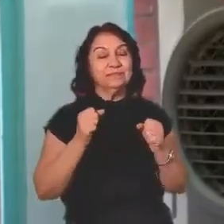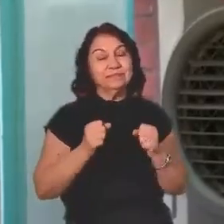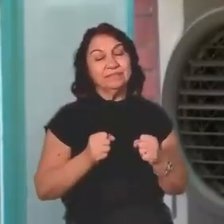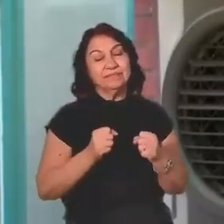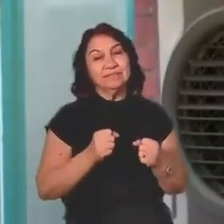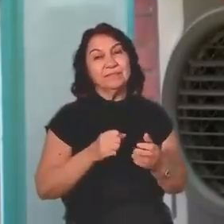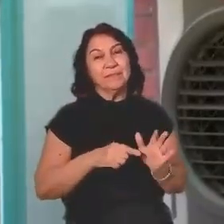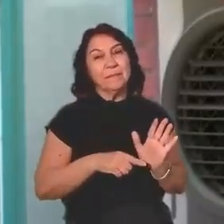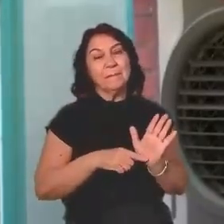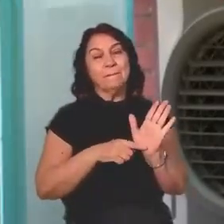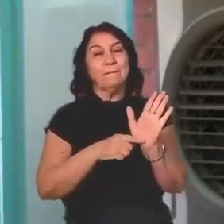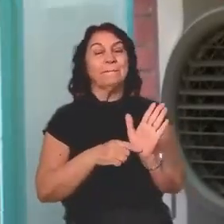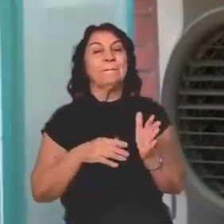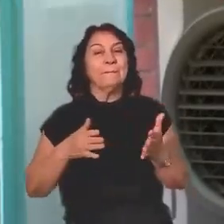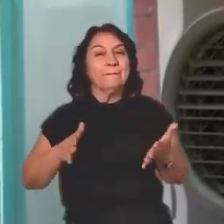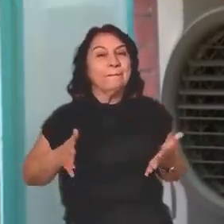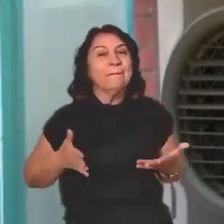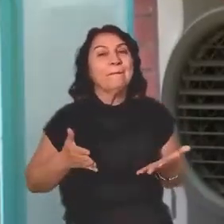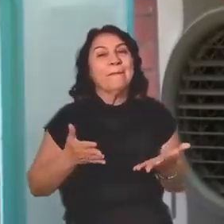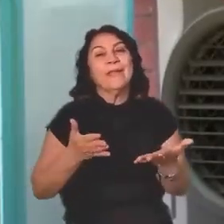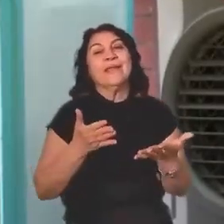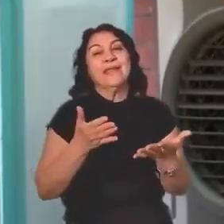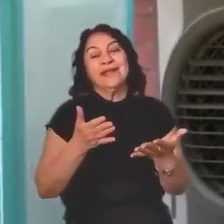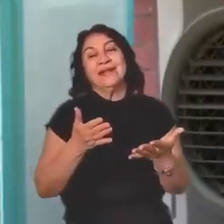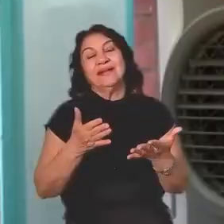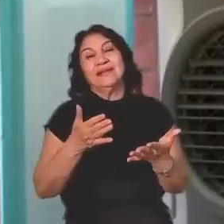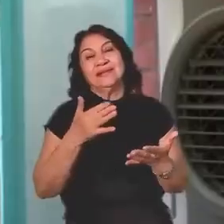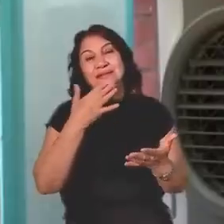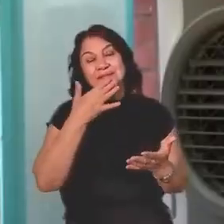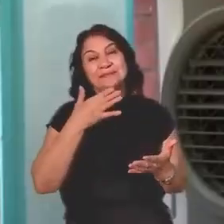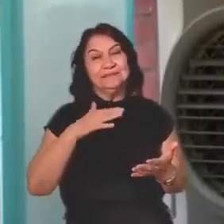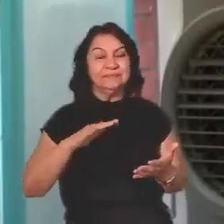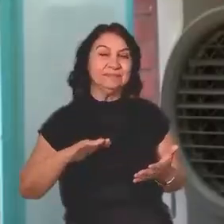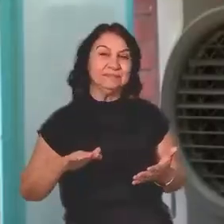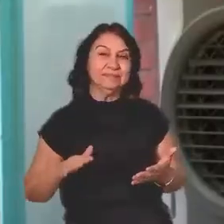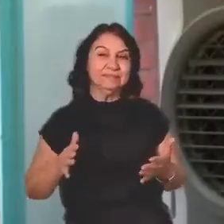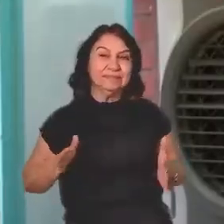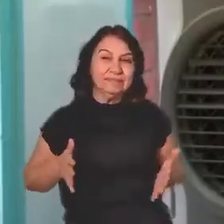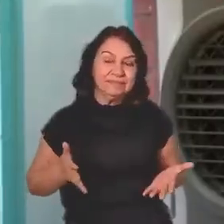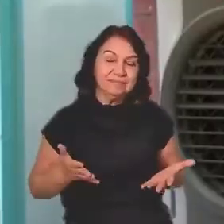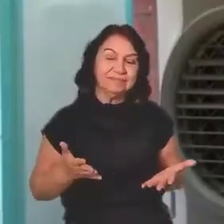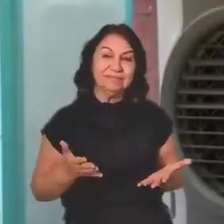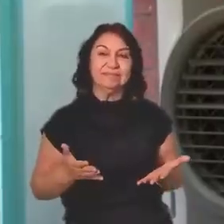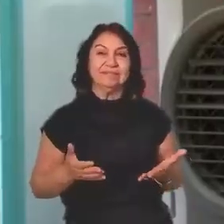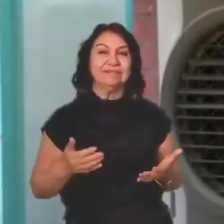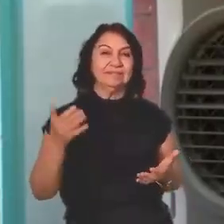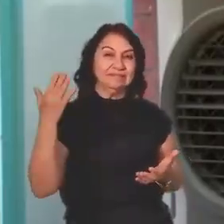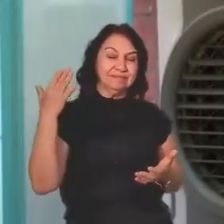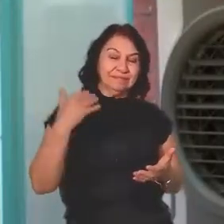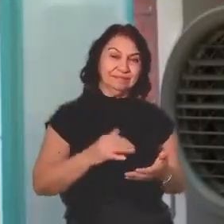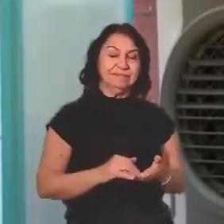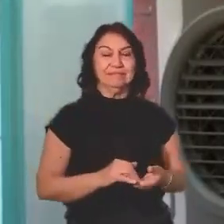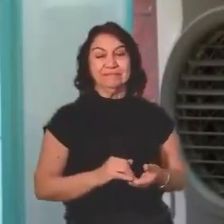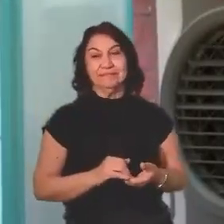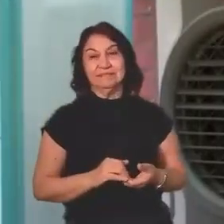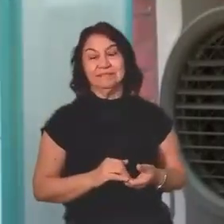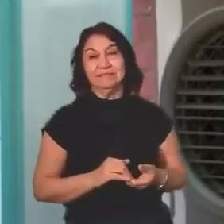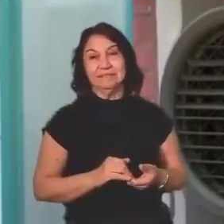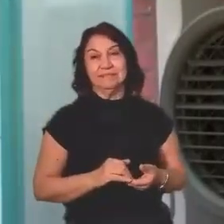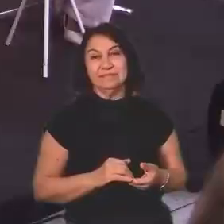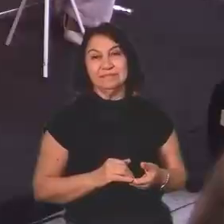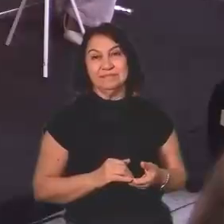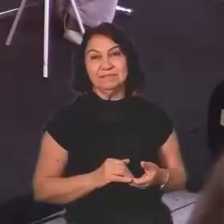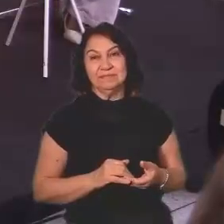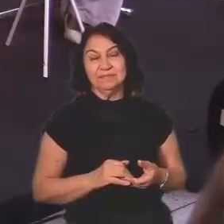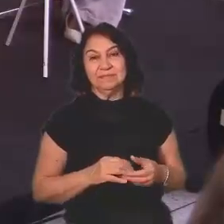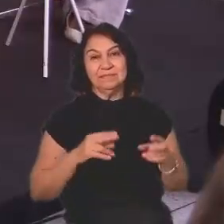ajudar, né, incentivar várias meninas como eu, né, no passado. E quais seriam